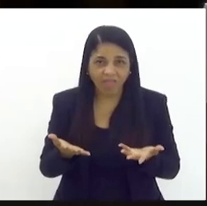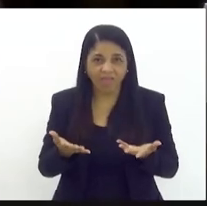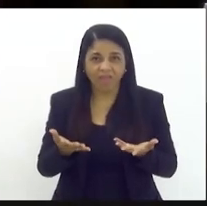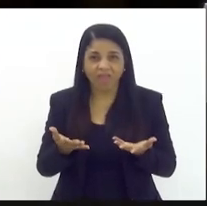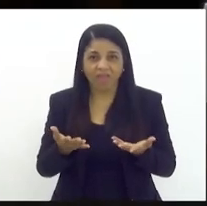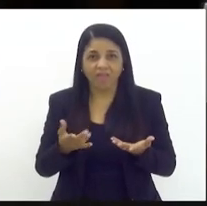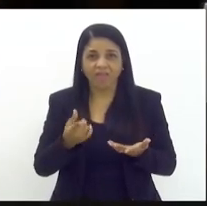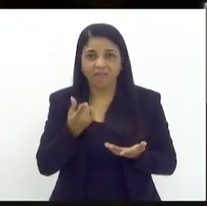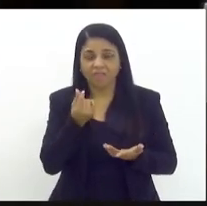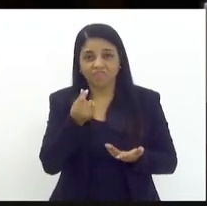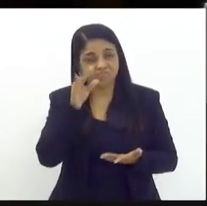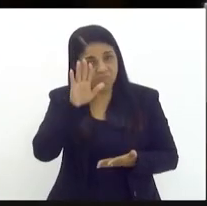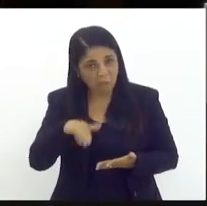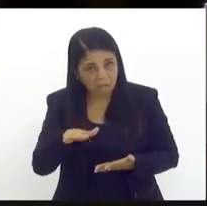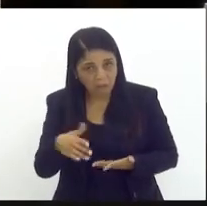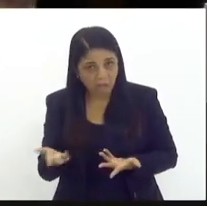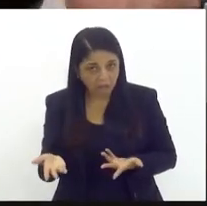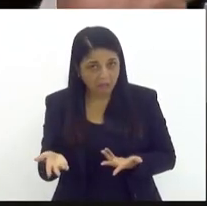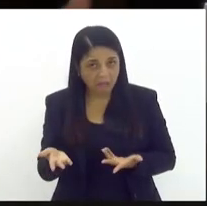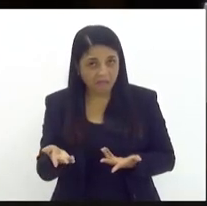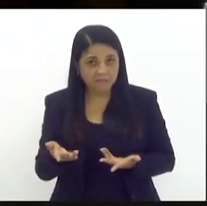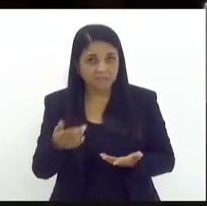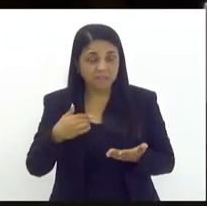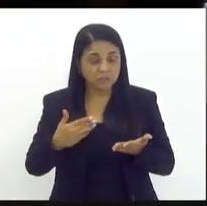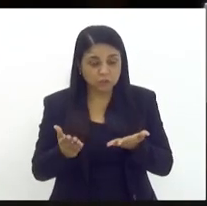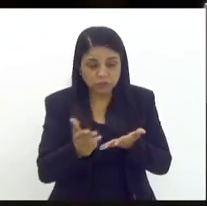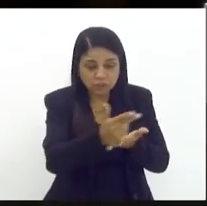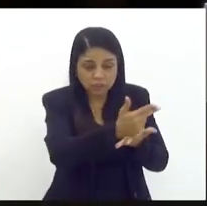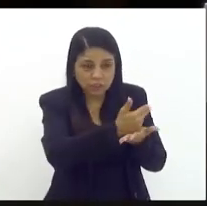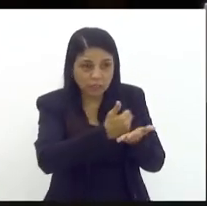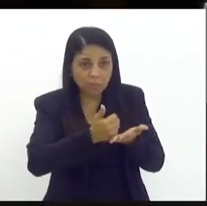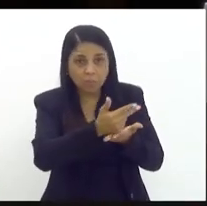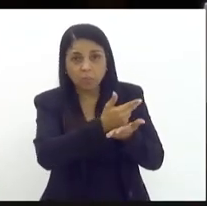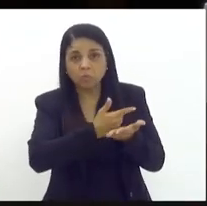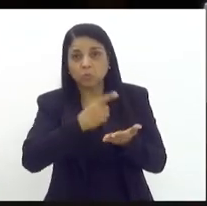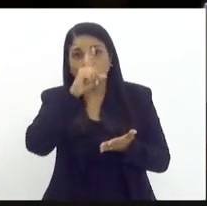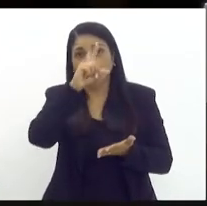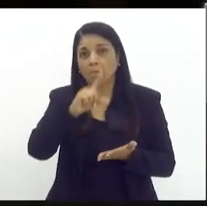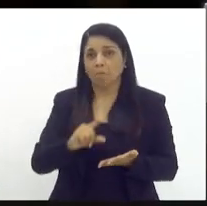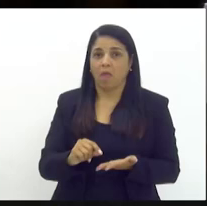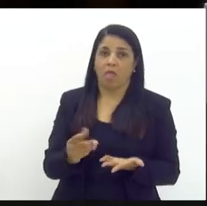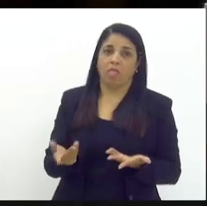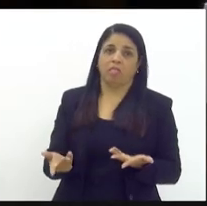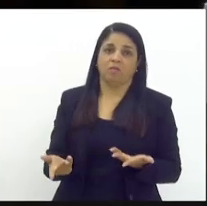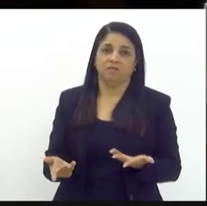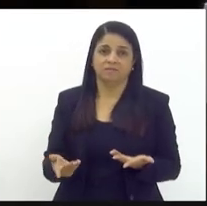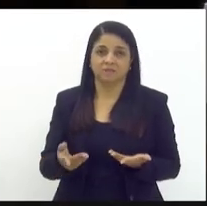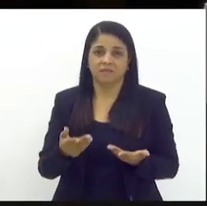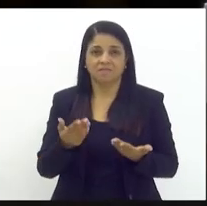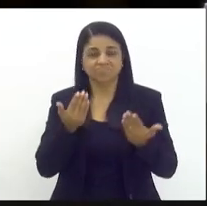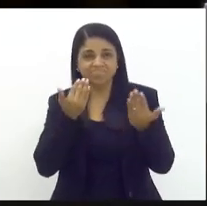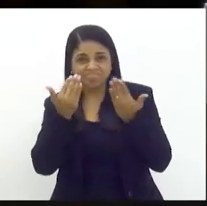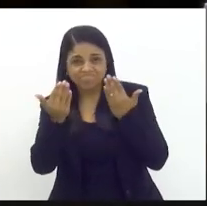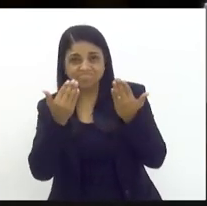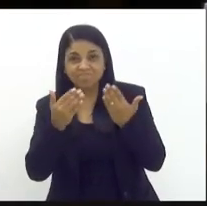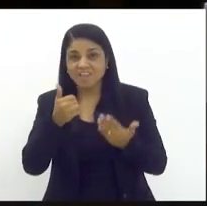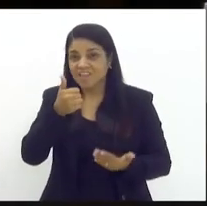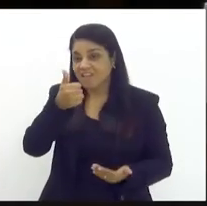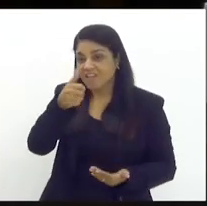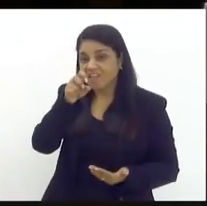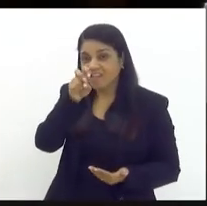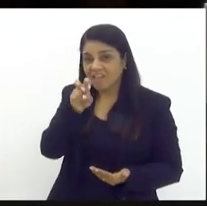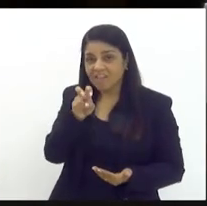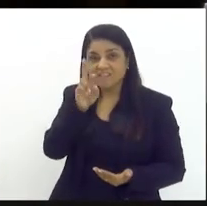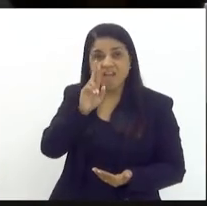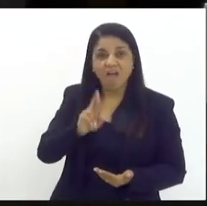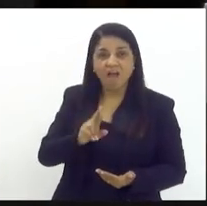Aí você pega um tributo sobre uma aí dá uma coisa menor ainda as estimativas são de 15 reais por mês